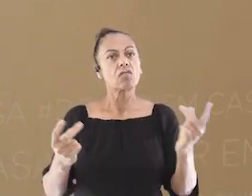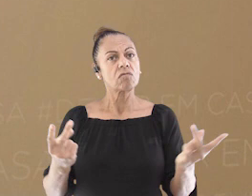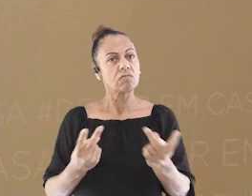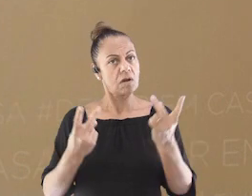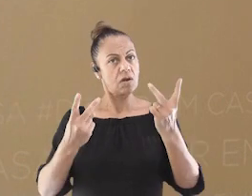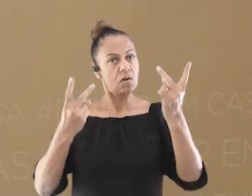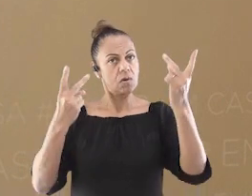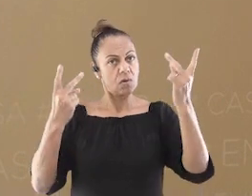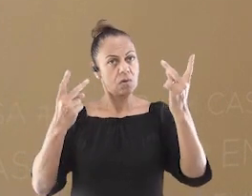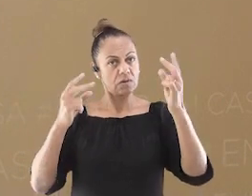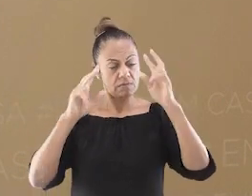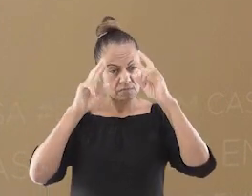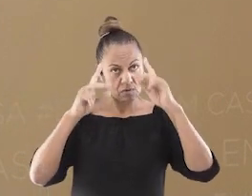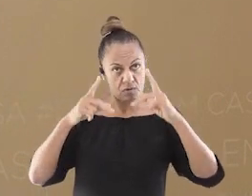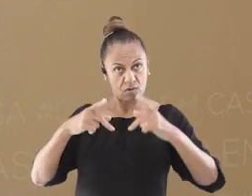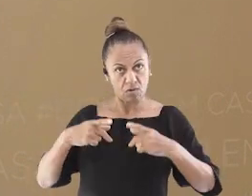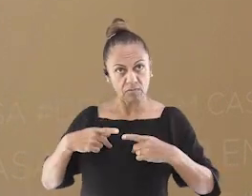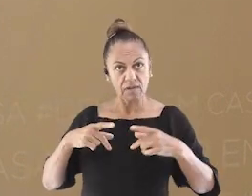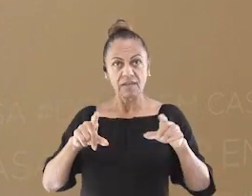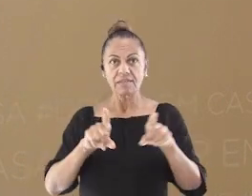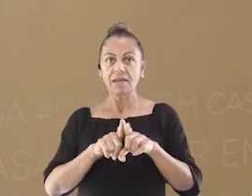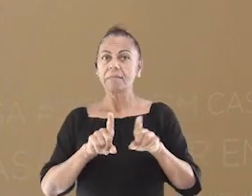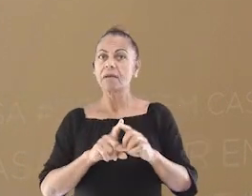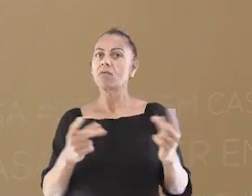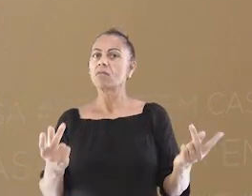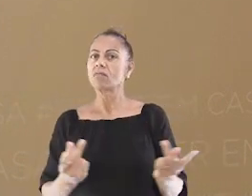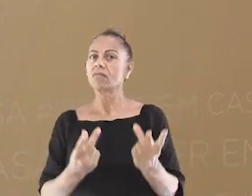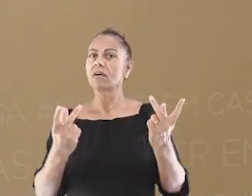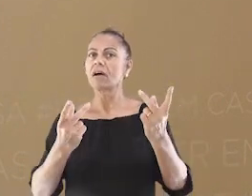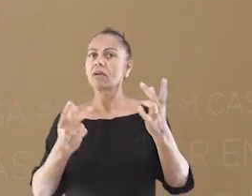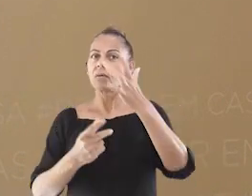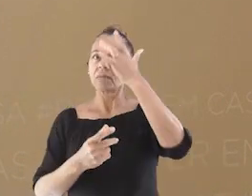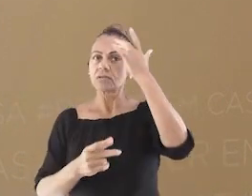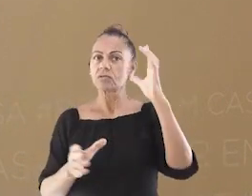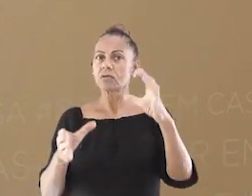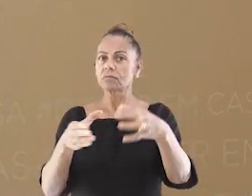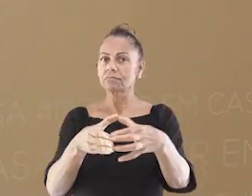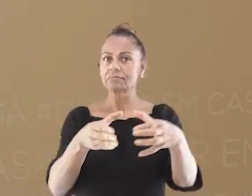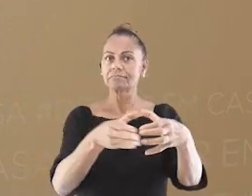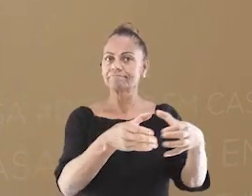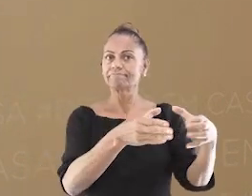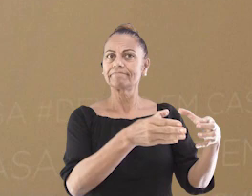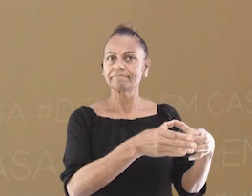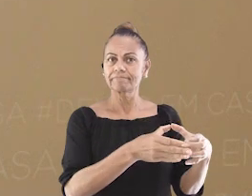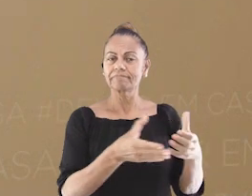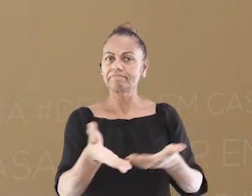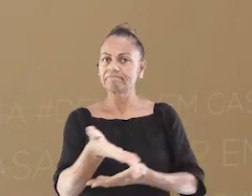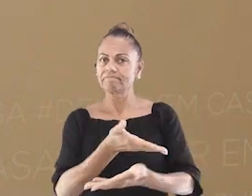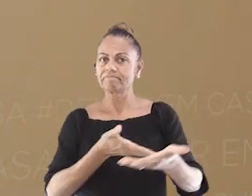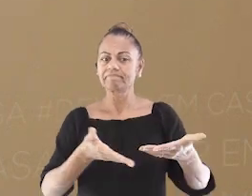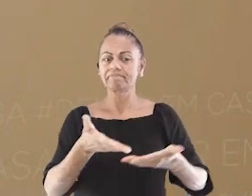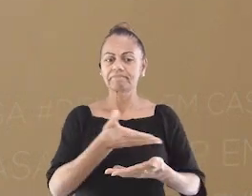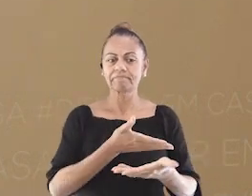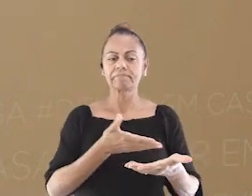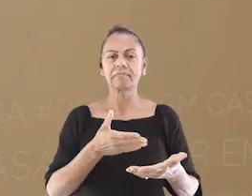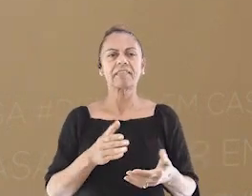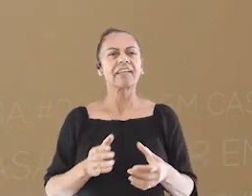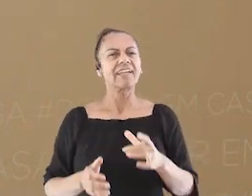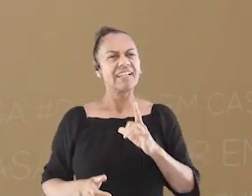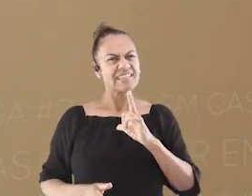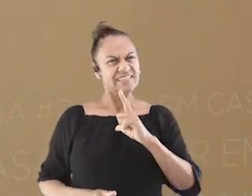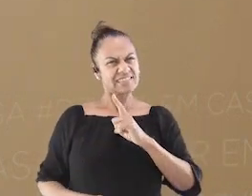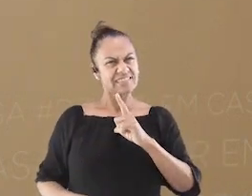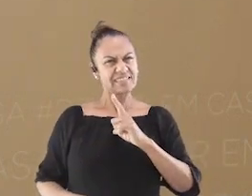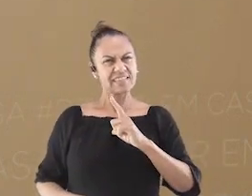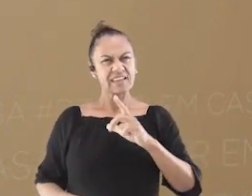direta com a compreensão dos valores individuais e coletivos. Uma parábola de autoria